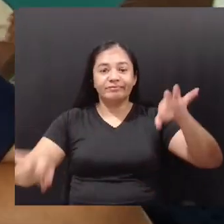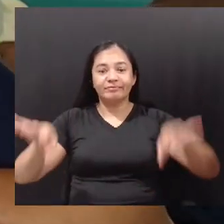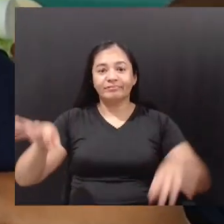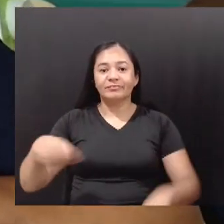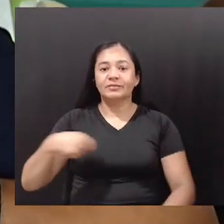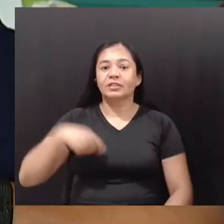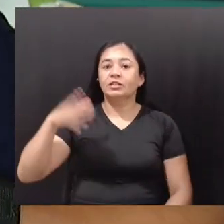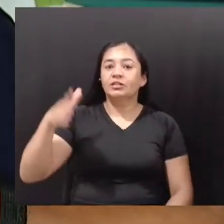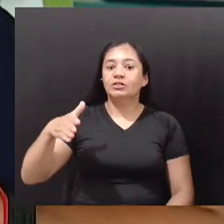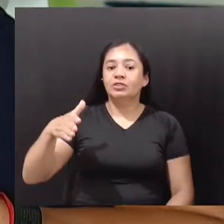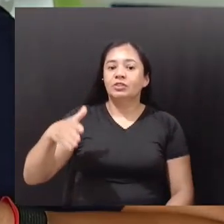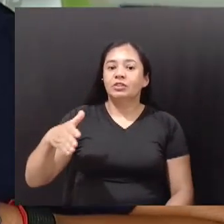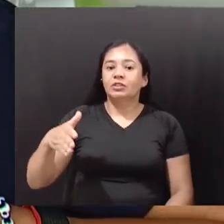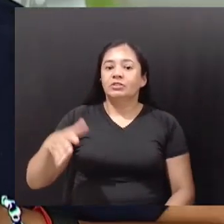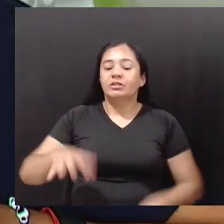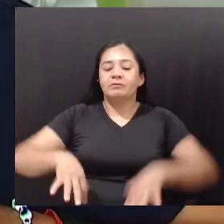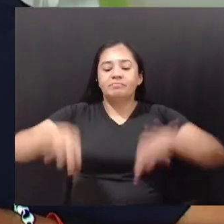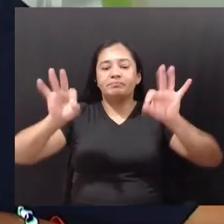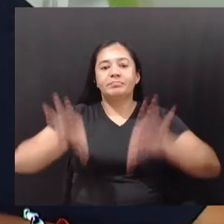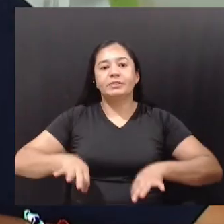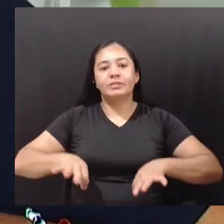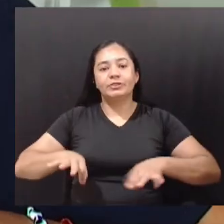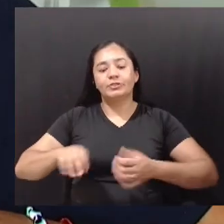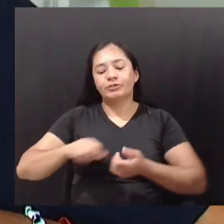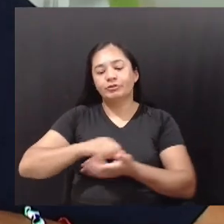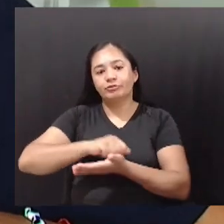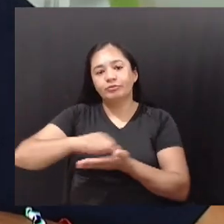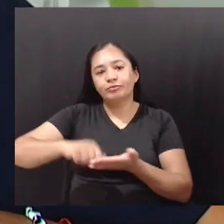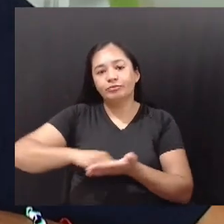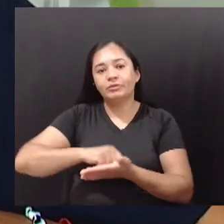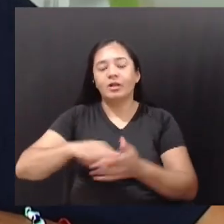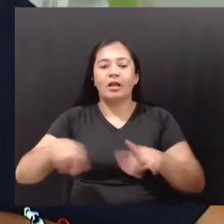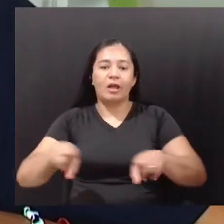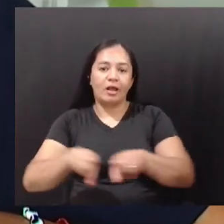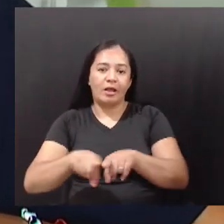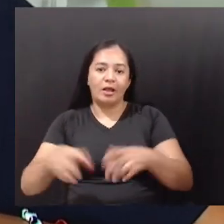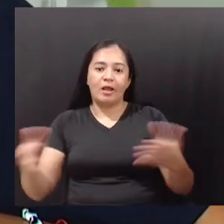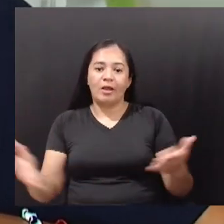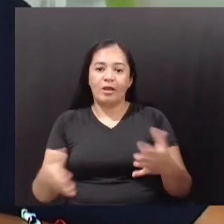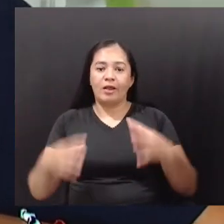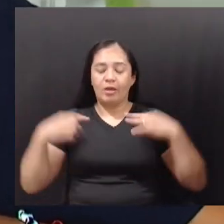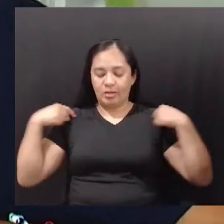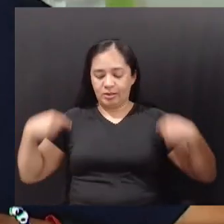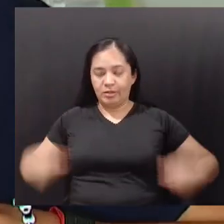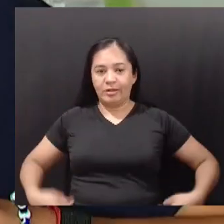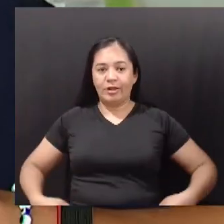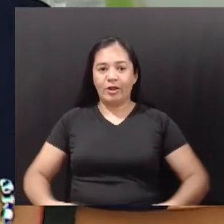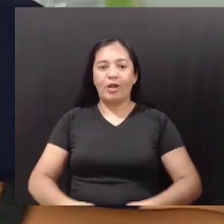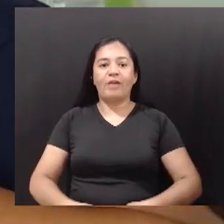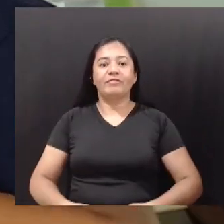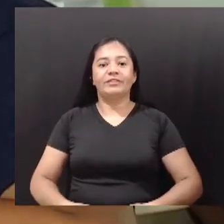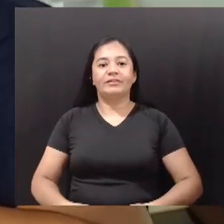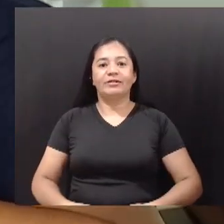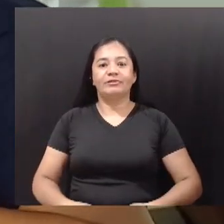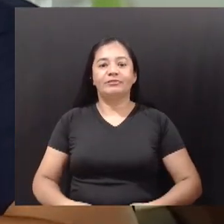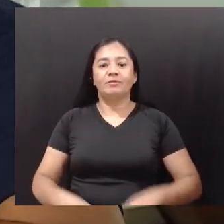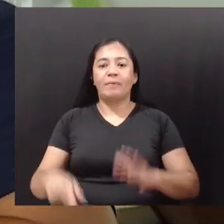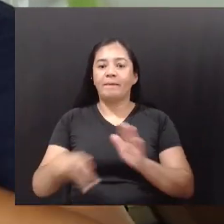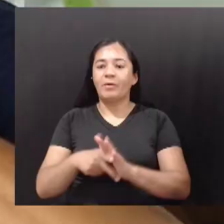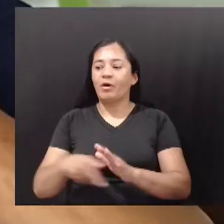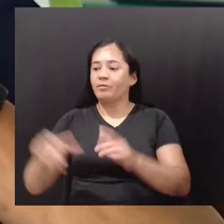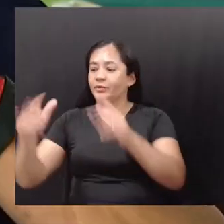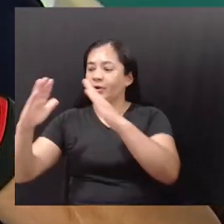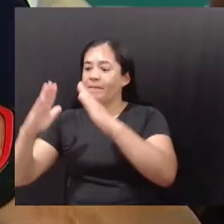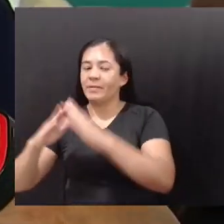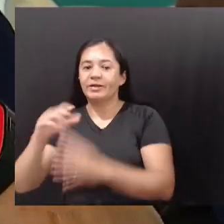de prato, estou fazendo agora avental para o lado dos velhinhos. Inclusive já tem um aqui